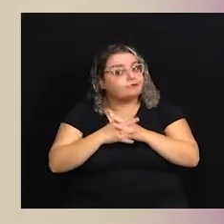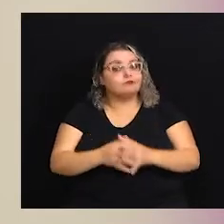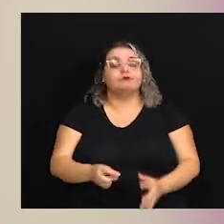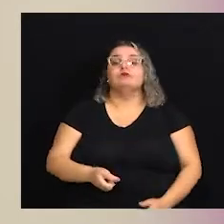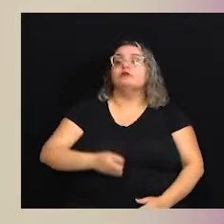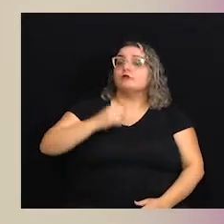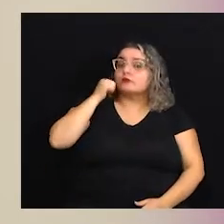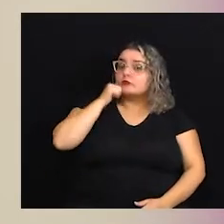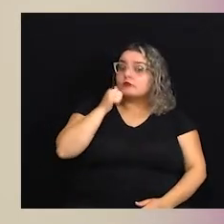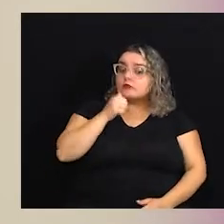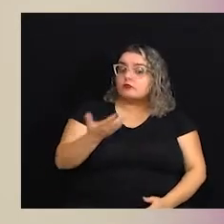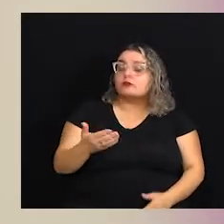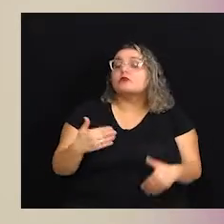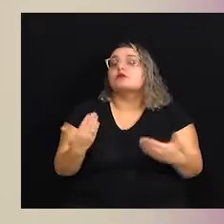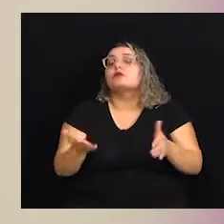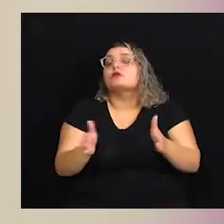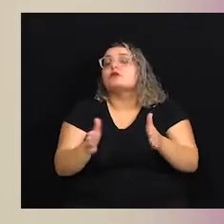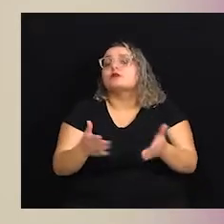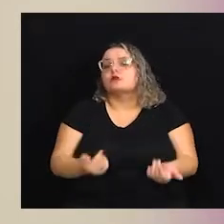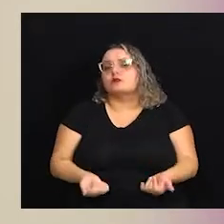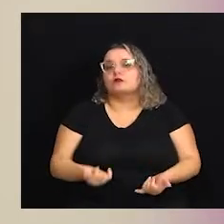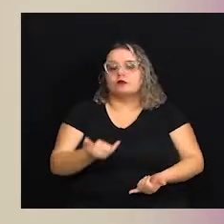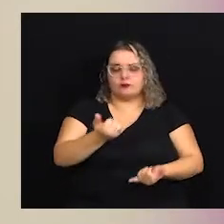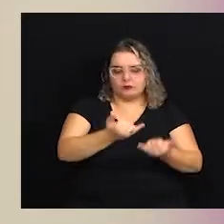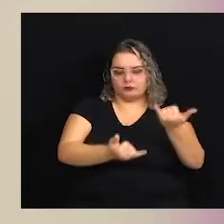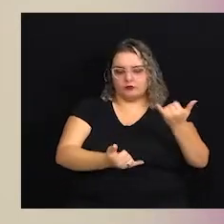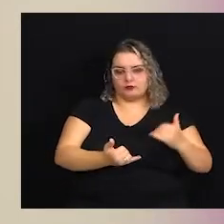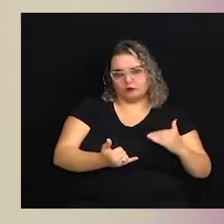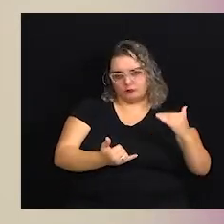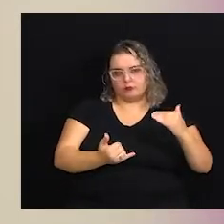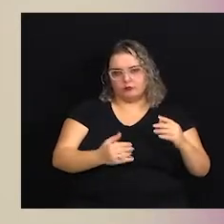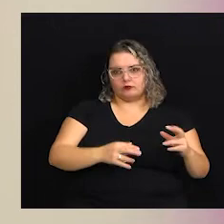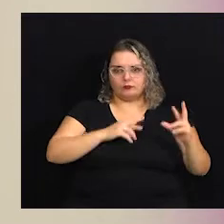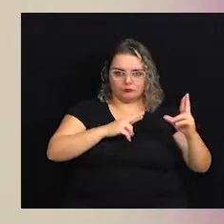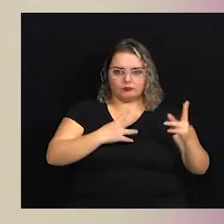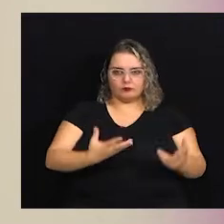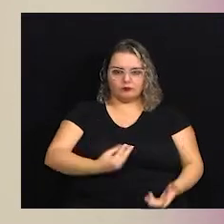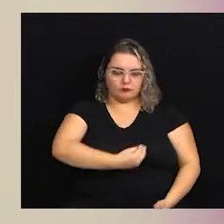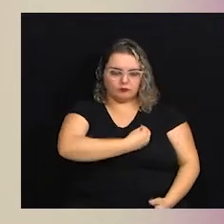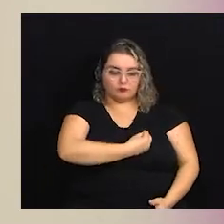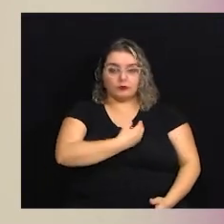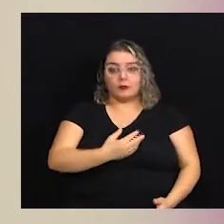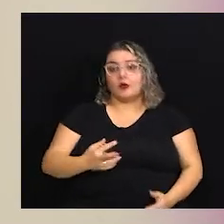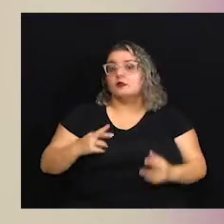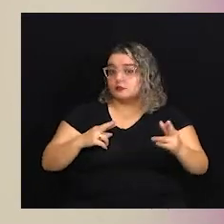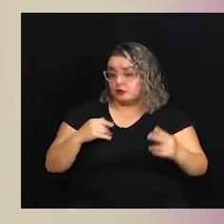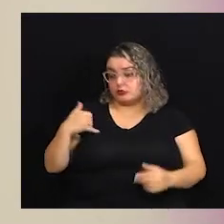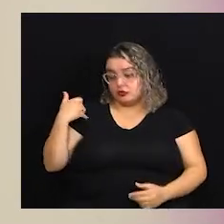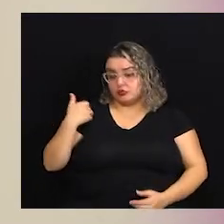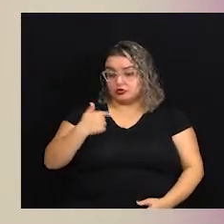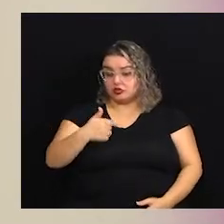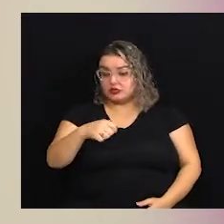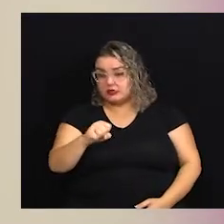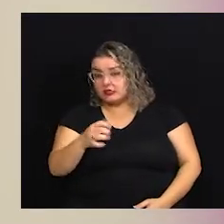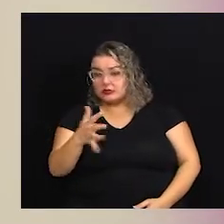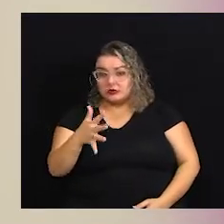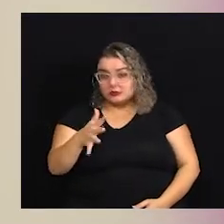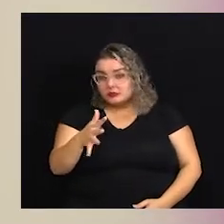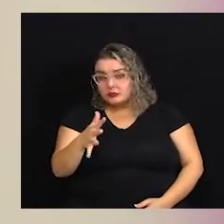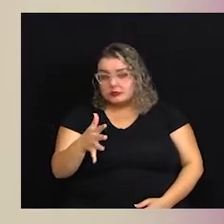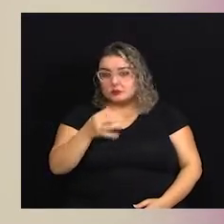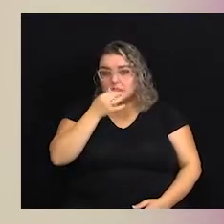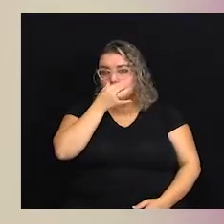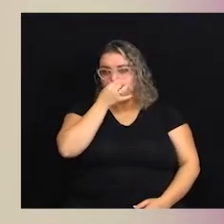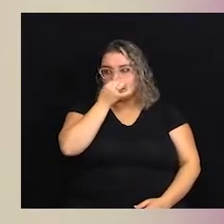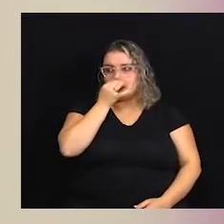entender em que fase da vida. Eu digo que nós temos a primeira metade da vida, porque hoje a nossa expectativa de vida é de 78 anos, mais ou menos, mas eu digo que